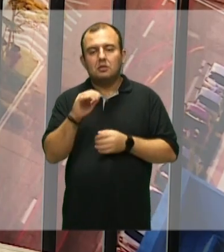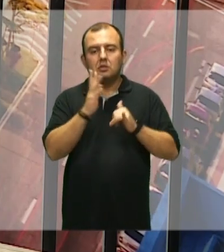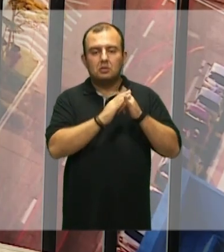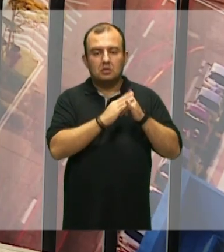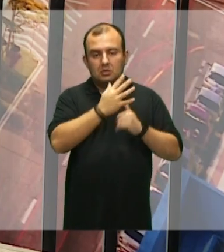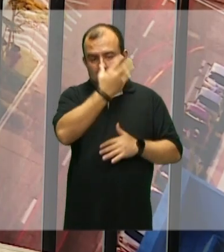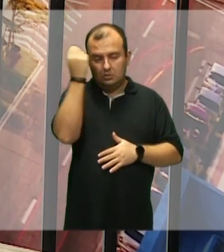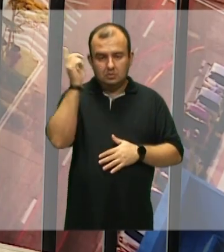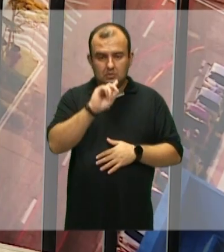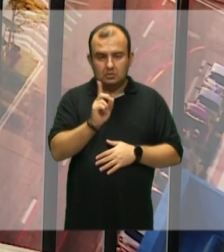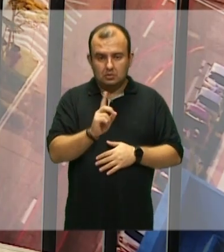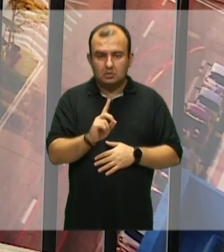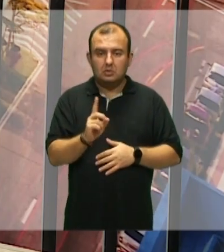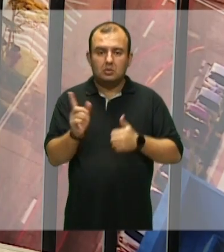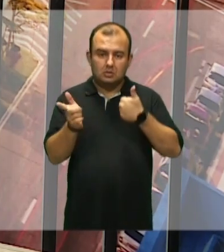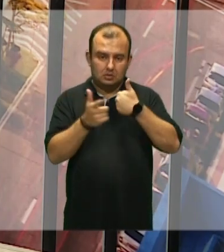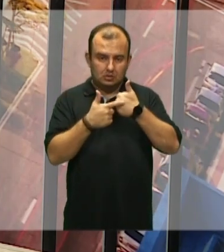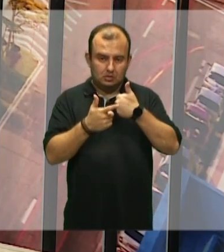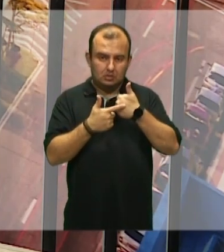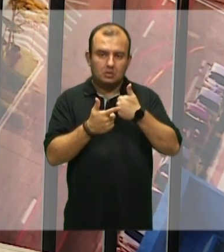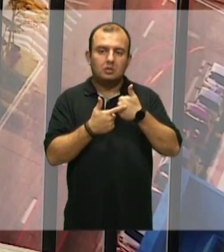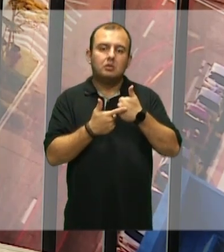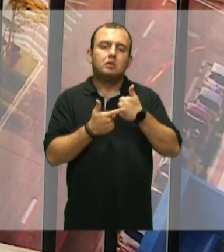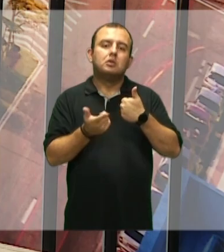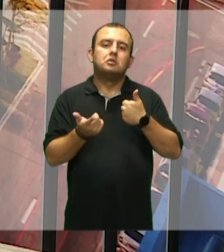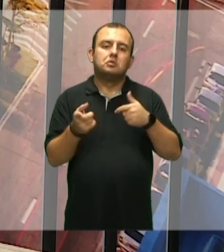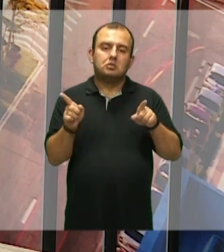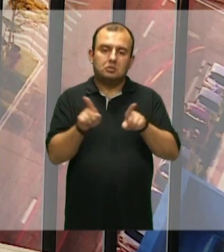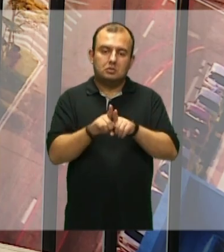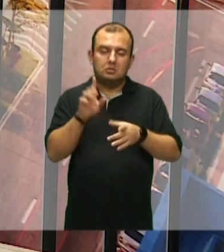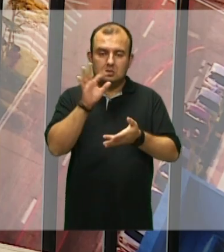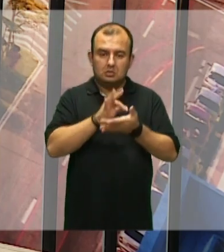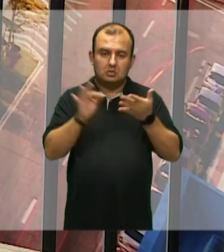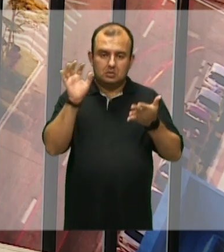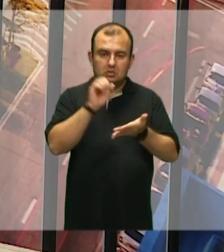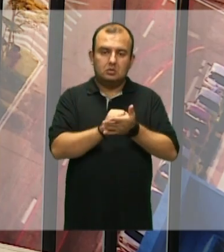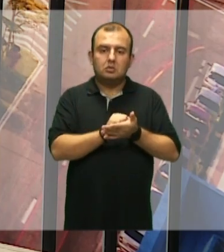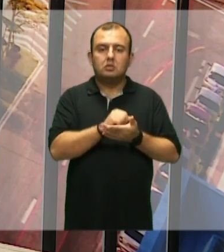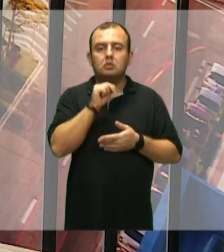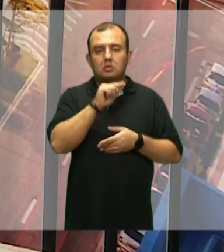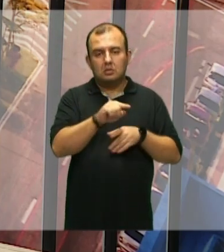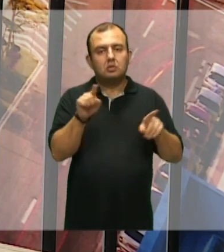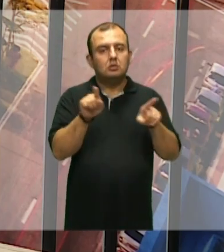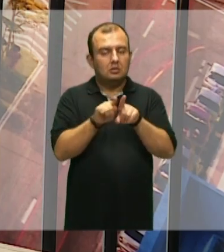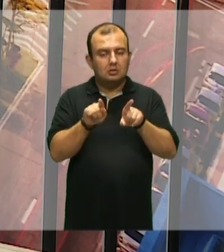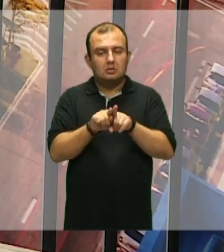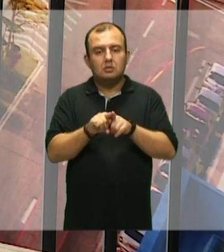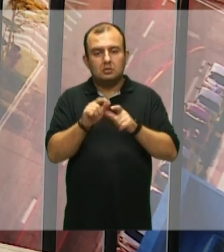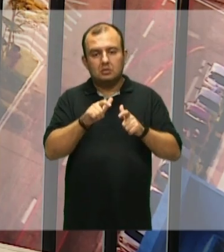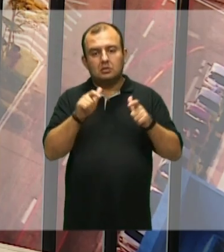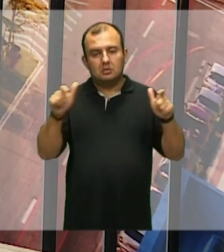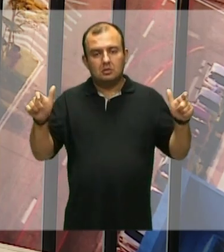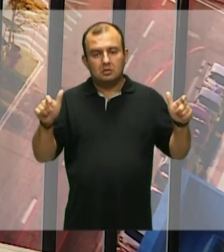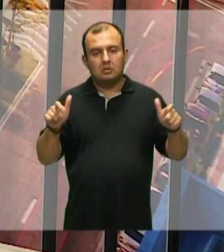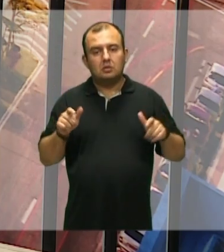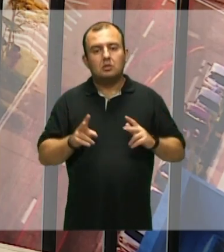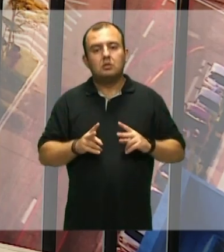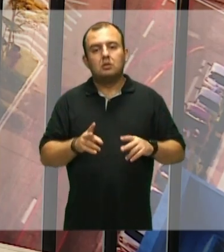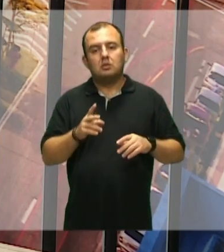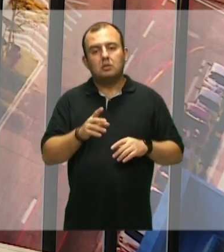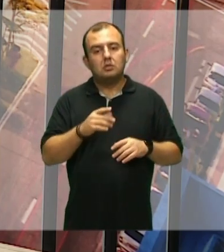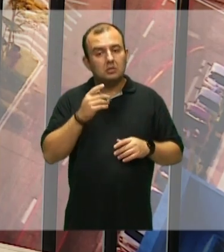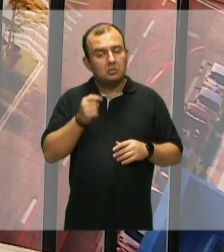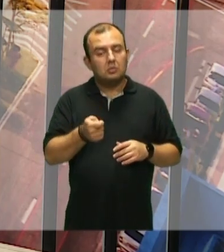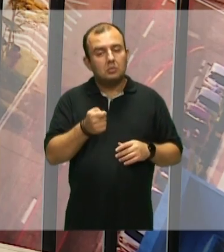não se esqueça, tá? Curta as nossas publicações, se inscreva no nosso canal, viu? A gente está crescendo e vamos ser